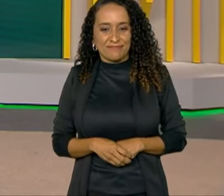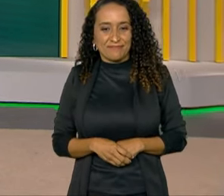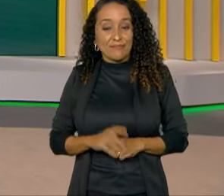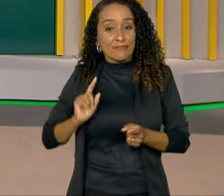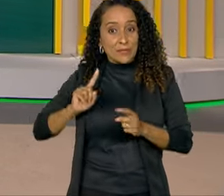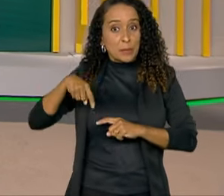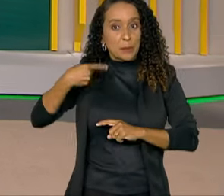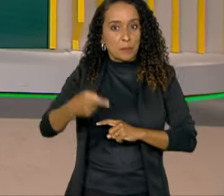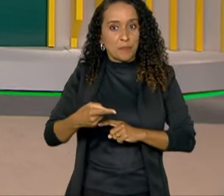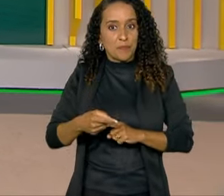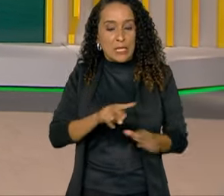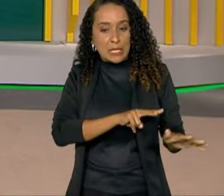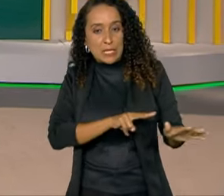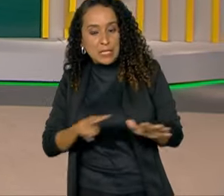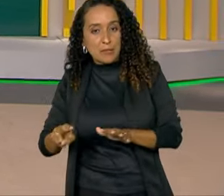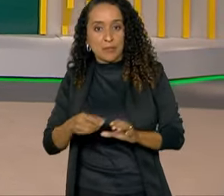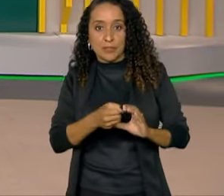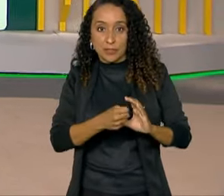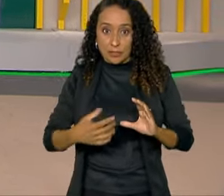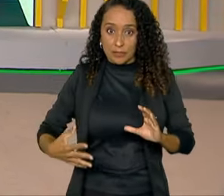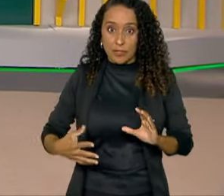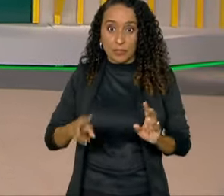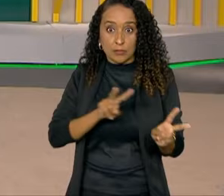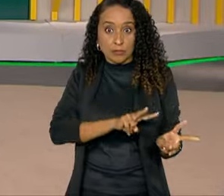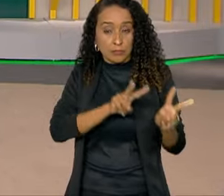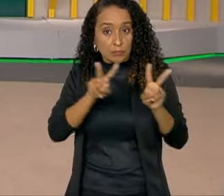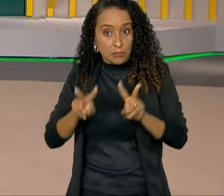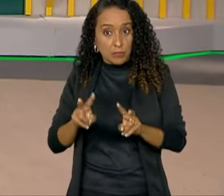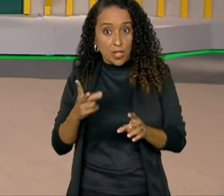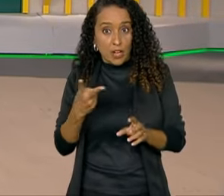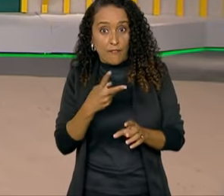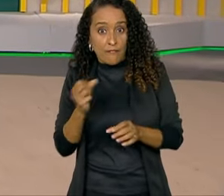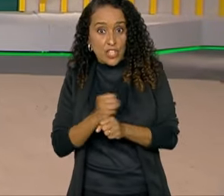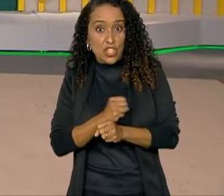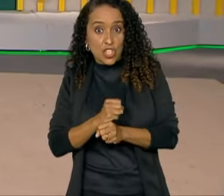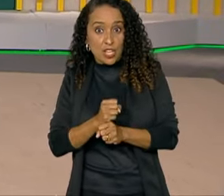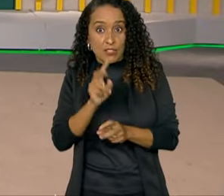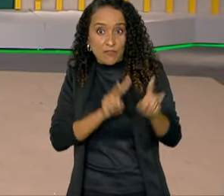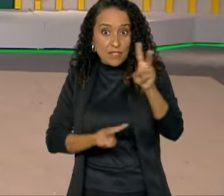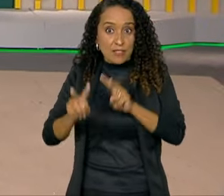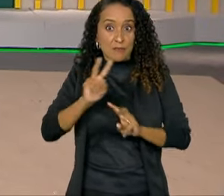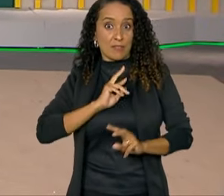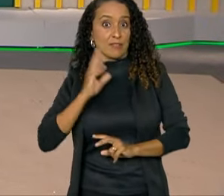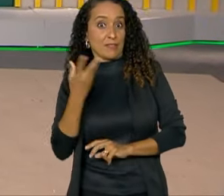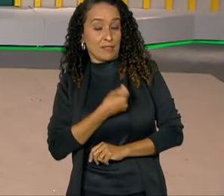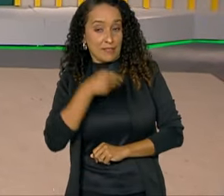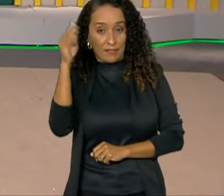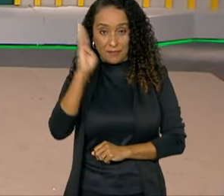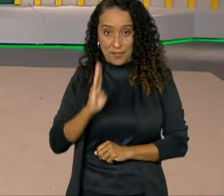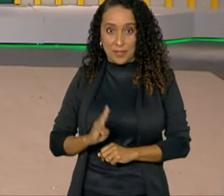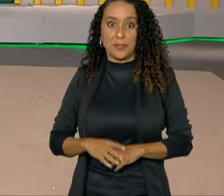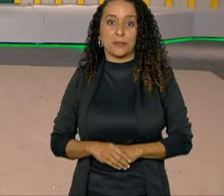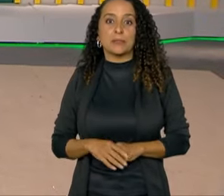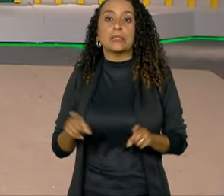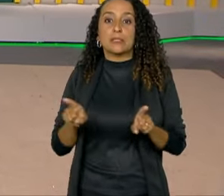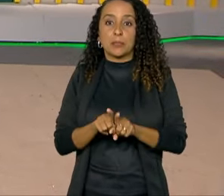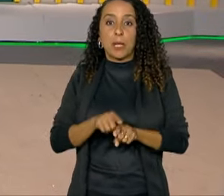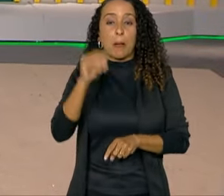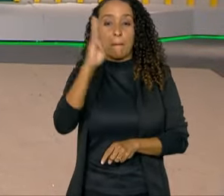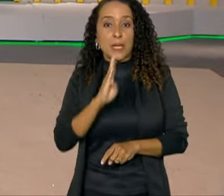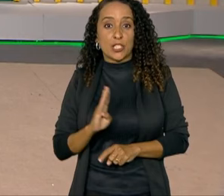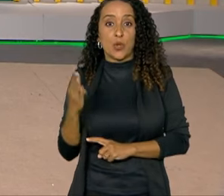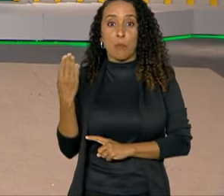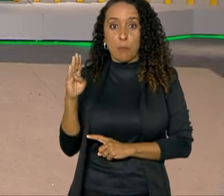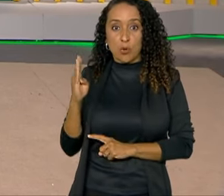A seguir, semana de atividades chama a atenção para os 20 anos da visibilidade trans no país. E ainda, Brasil